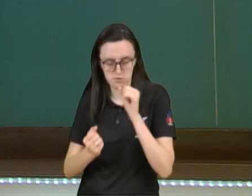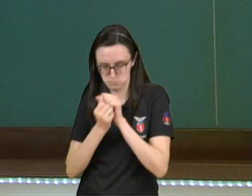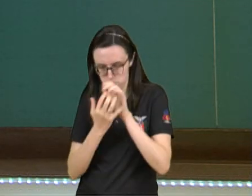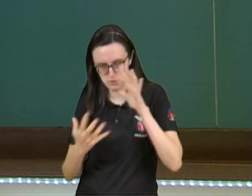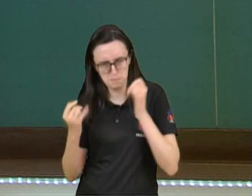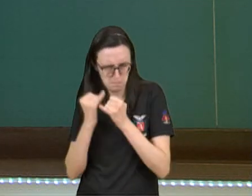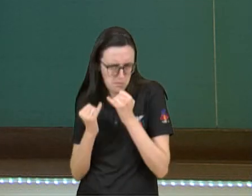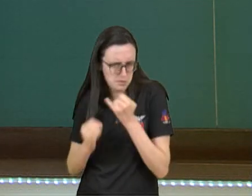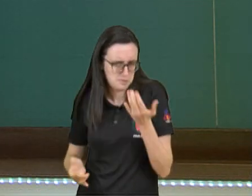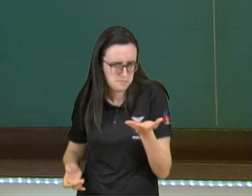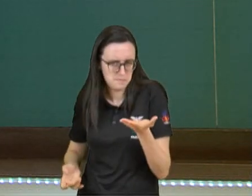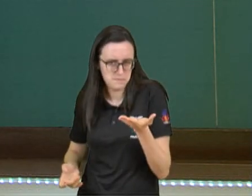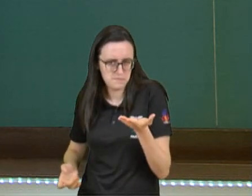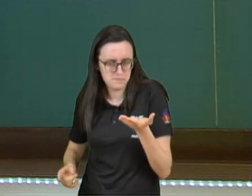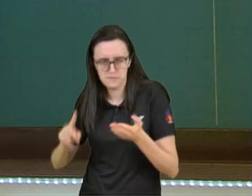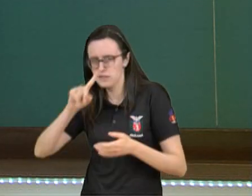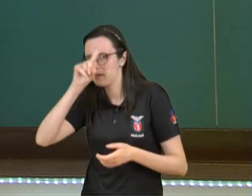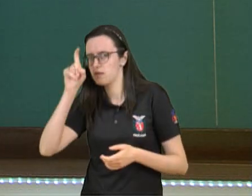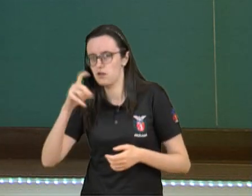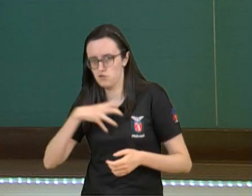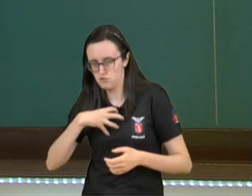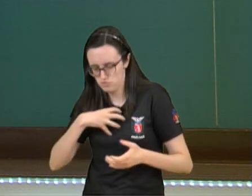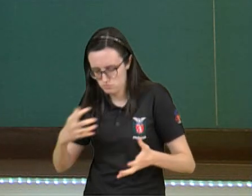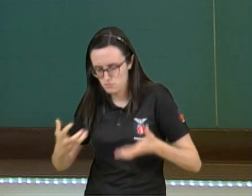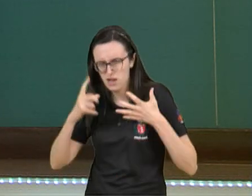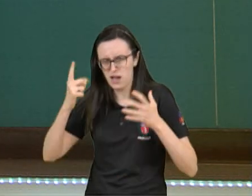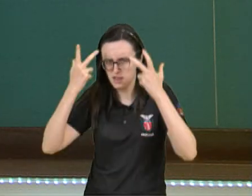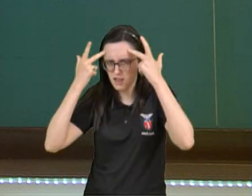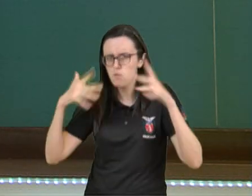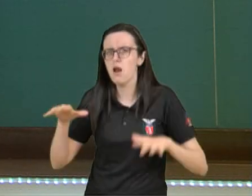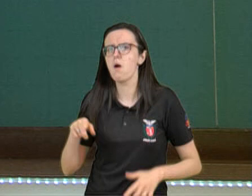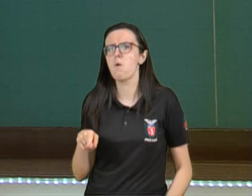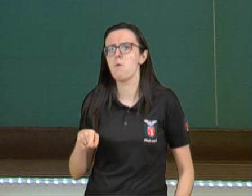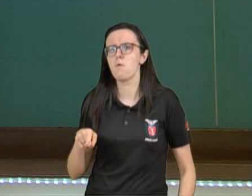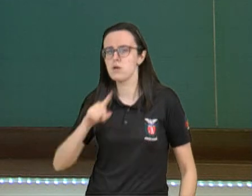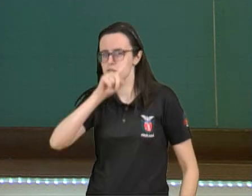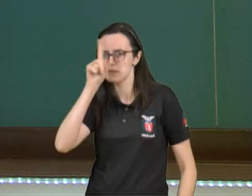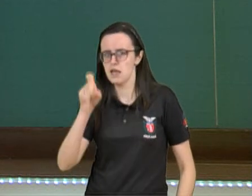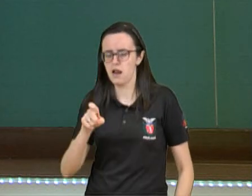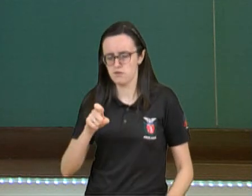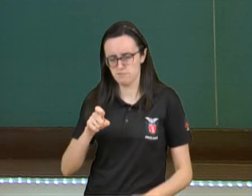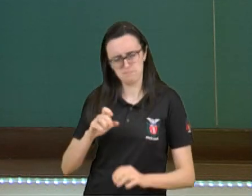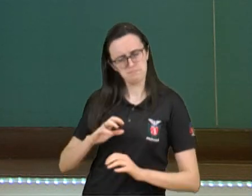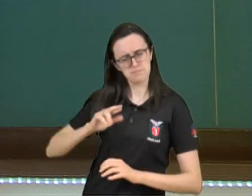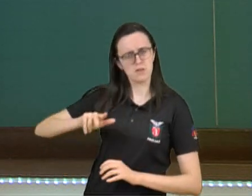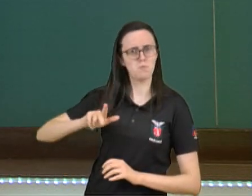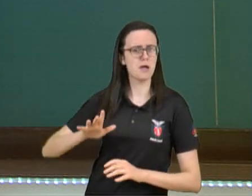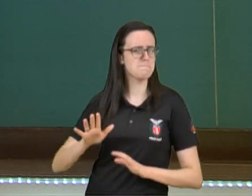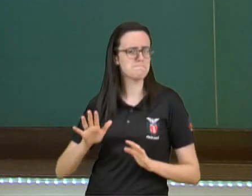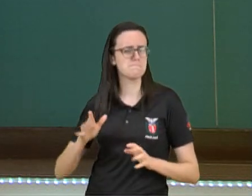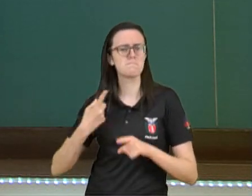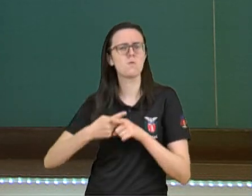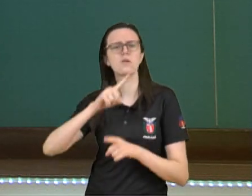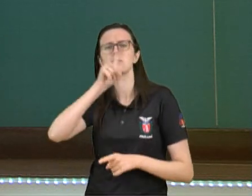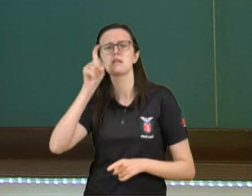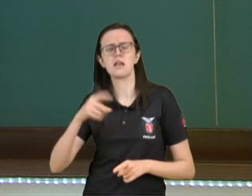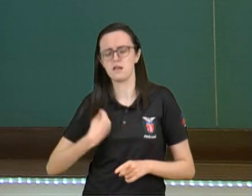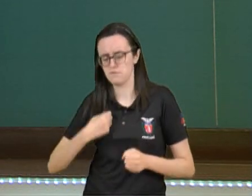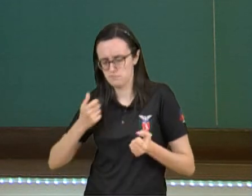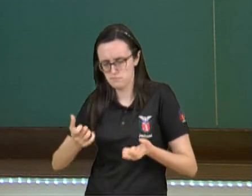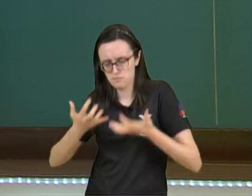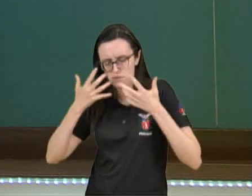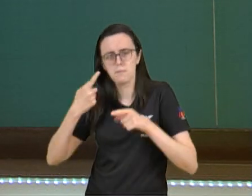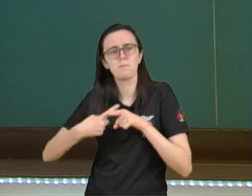brilhante? Será que esse efeito é natural? Será que é artificial? Por que será que está brilhando